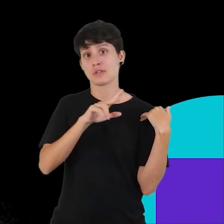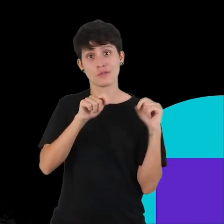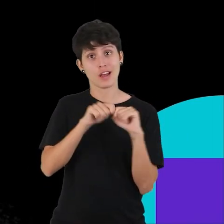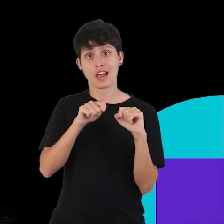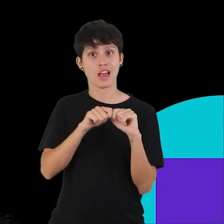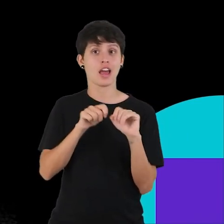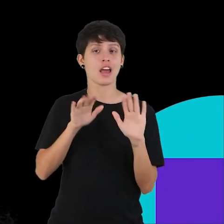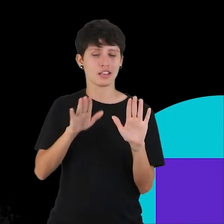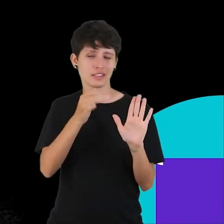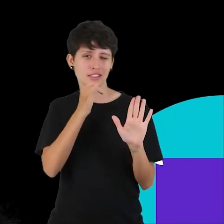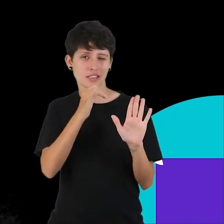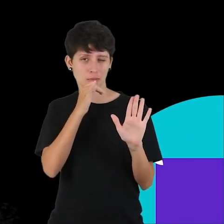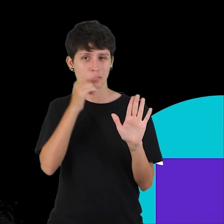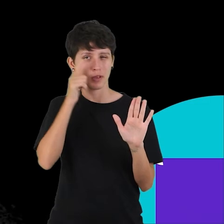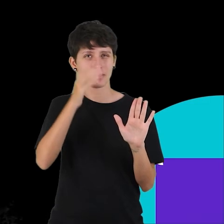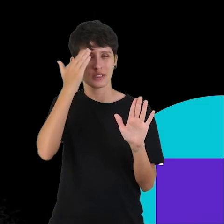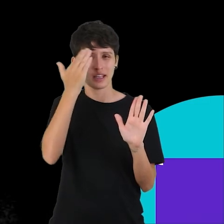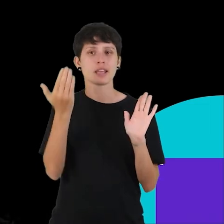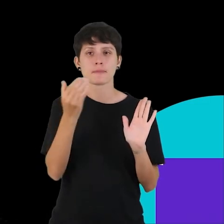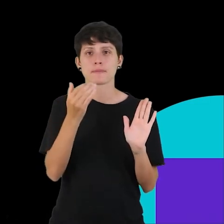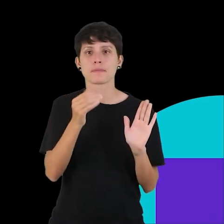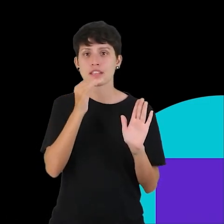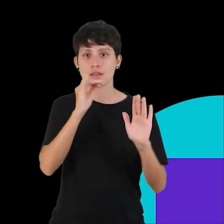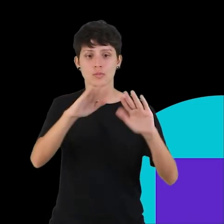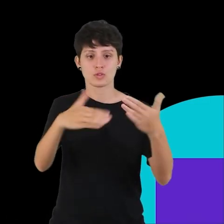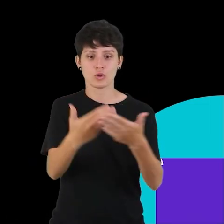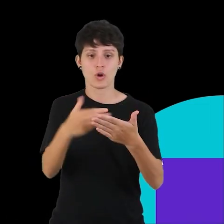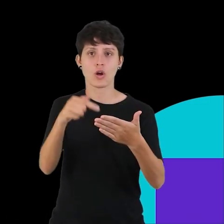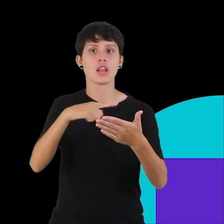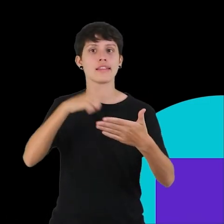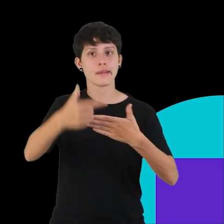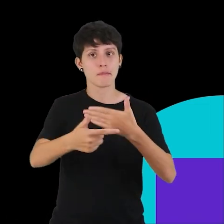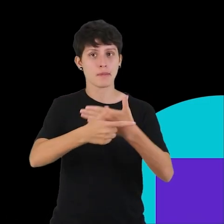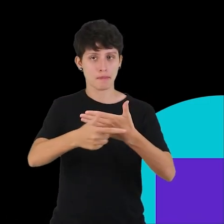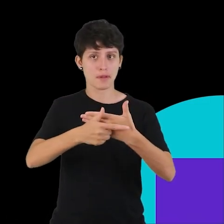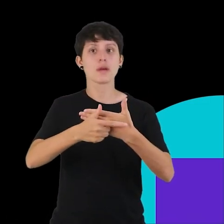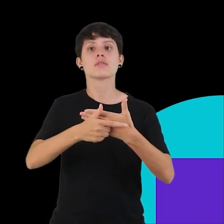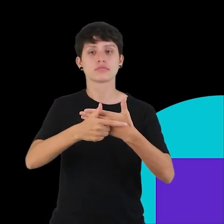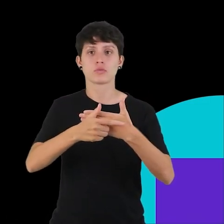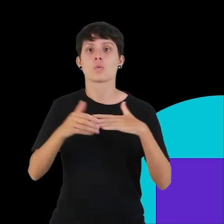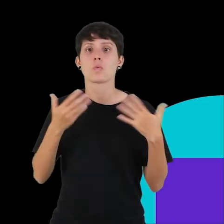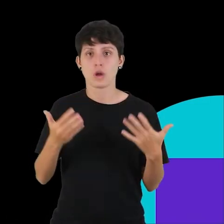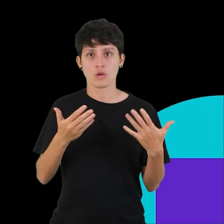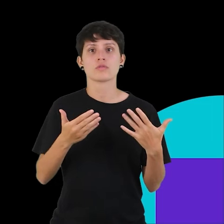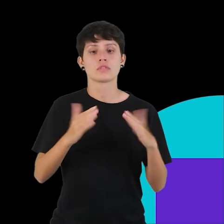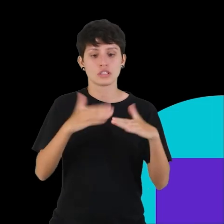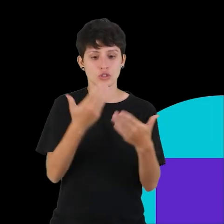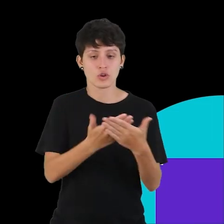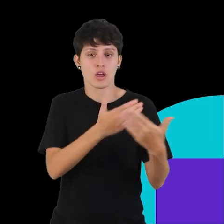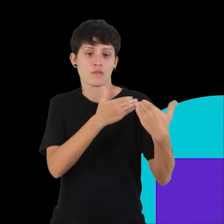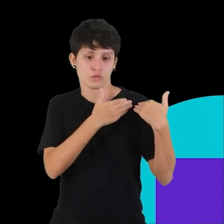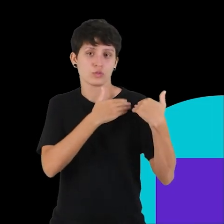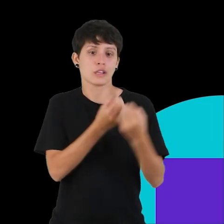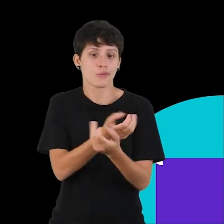chamaram, de difícil de entender. Mas a gente pode fazer o inverso também. Quando a gente vê um sistema muito grande, muito complexo, a gente pode